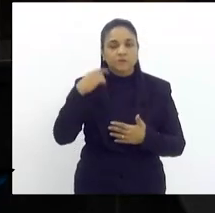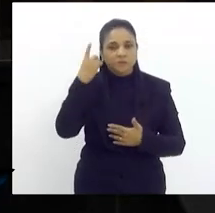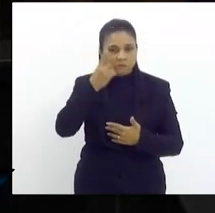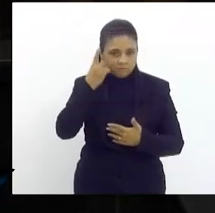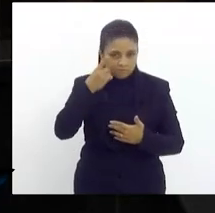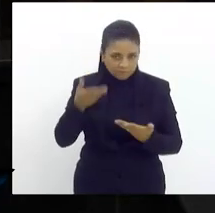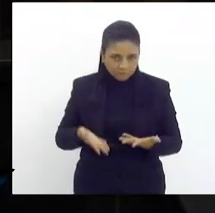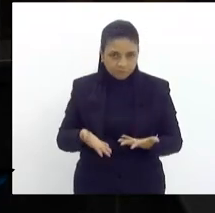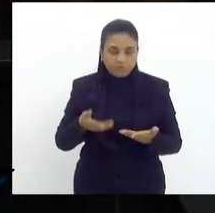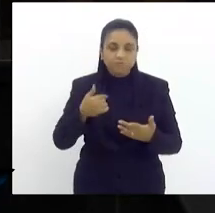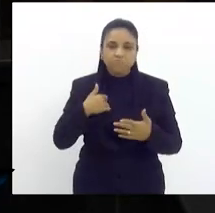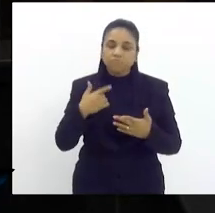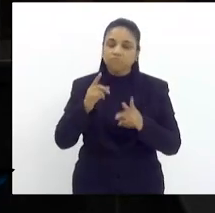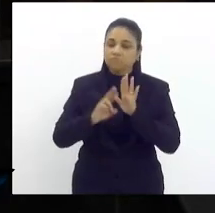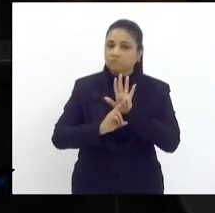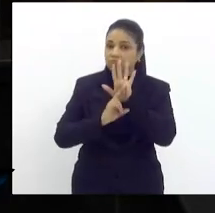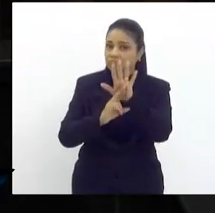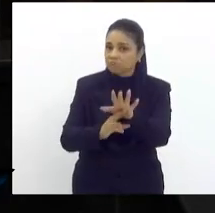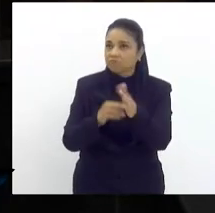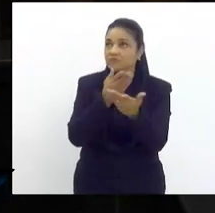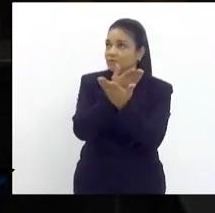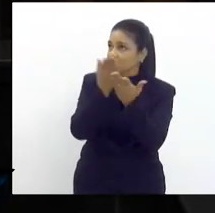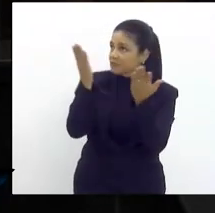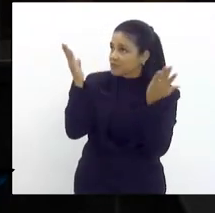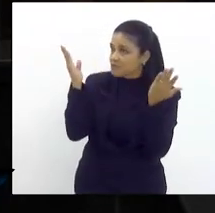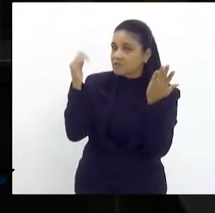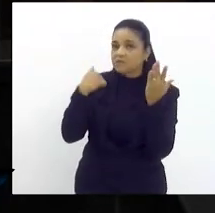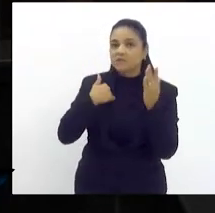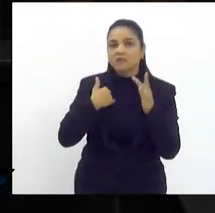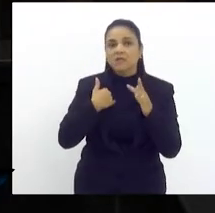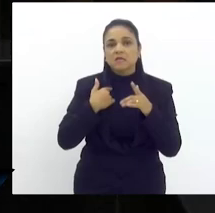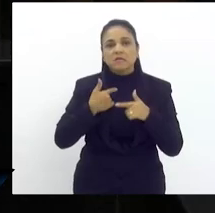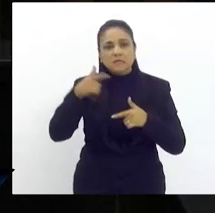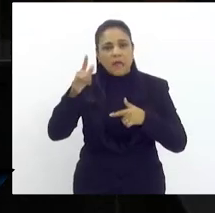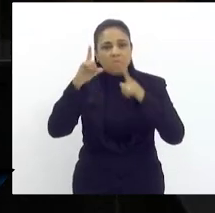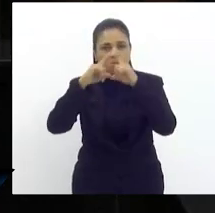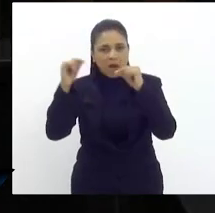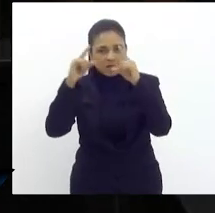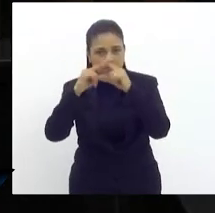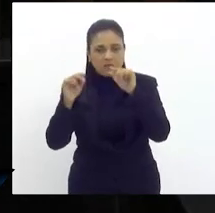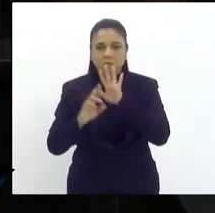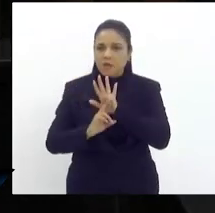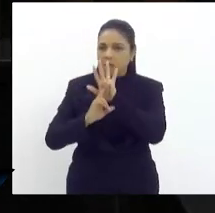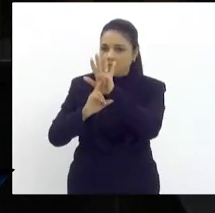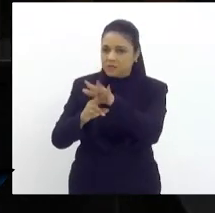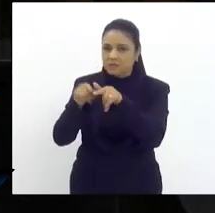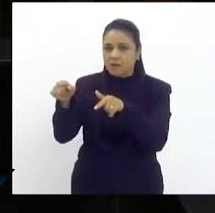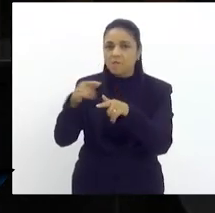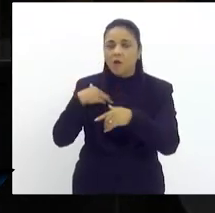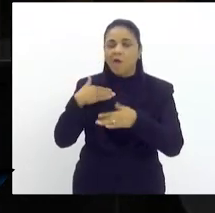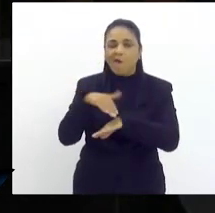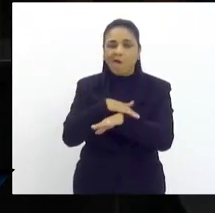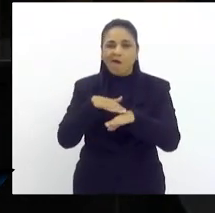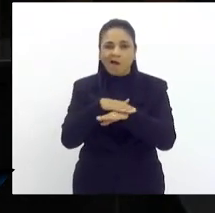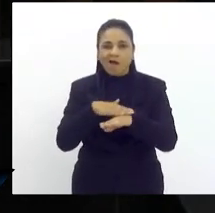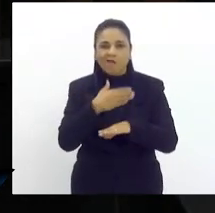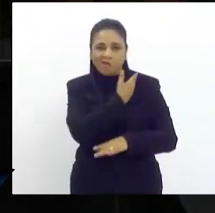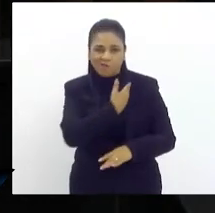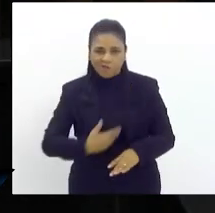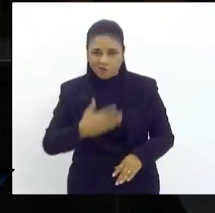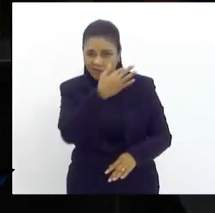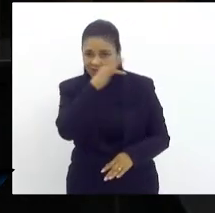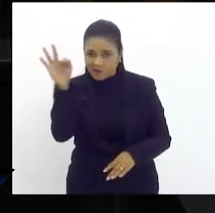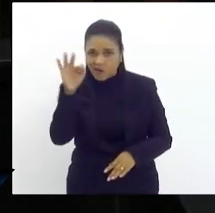representar vocês aqui nessa casa de leis poder e a Brasília para poder conversar com o governo federal sobre